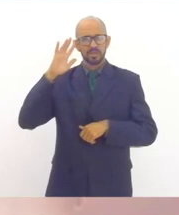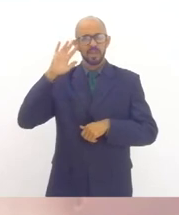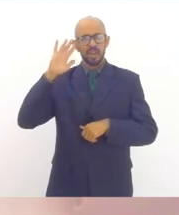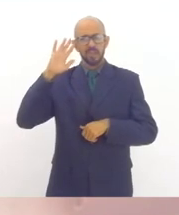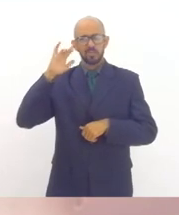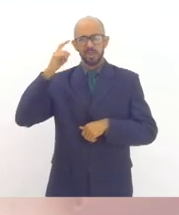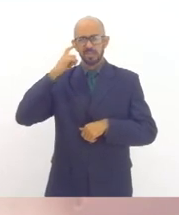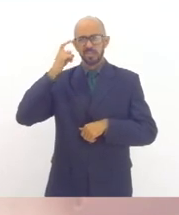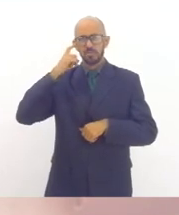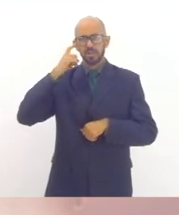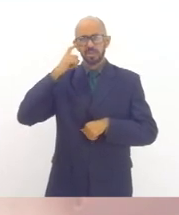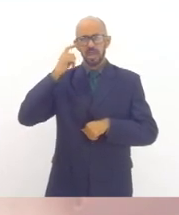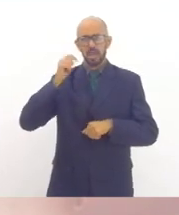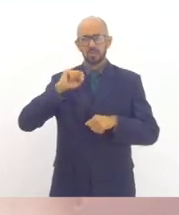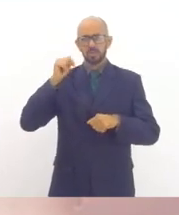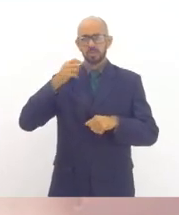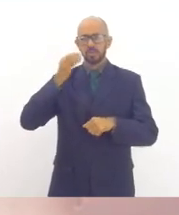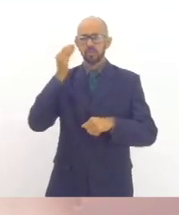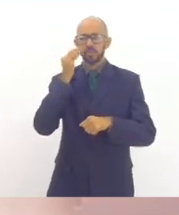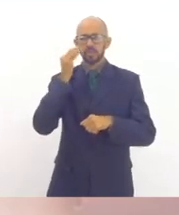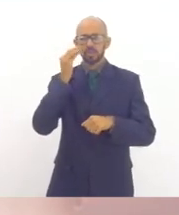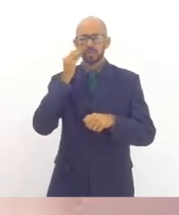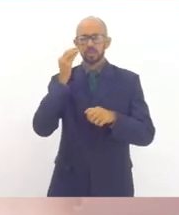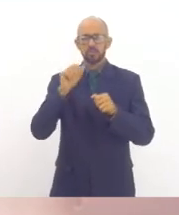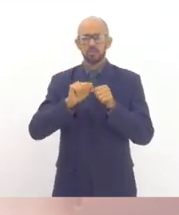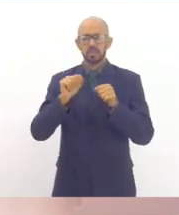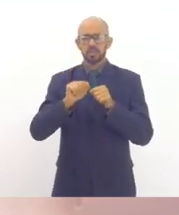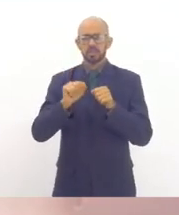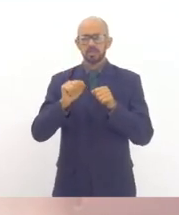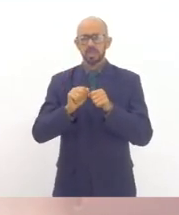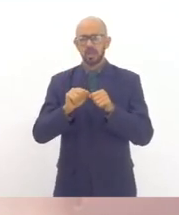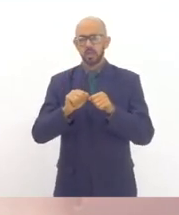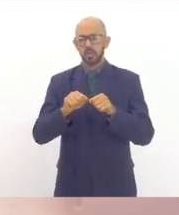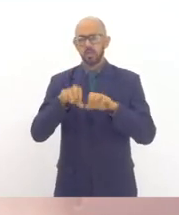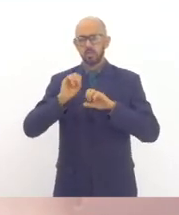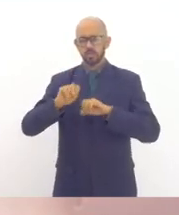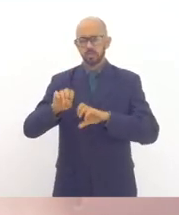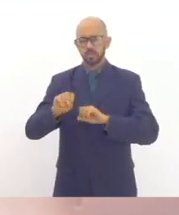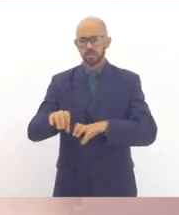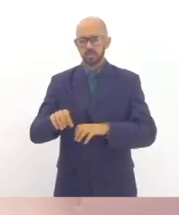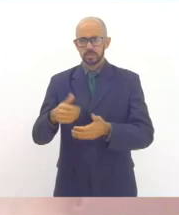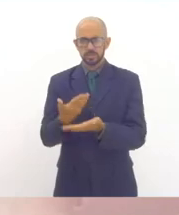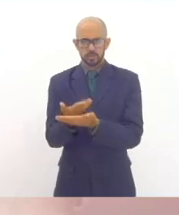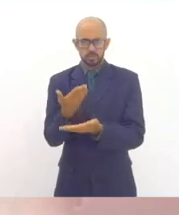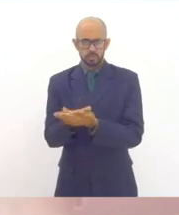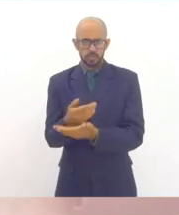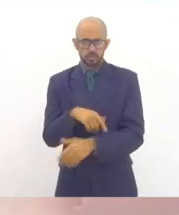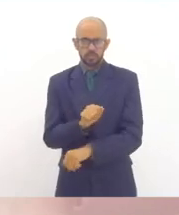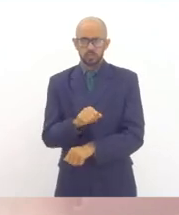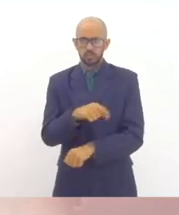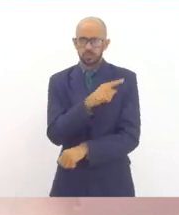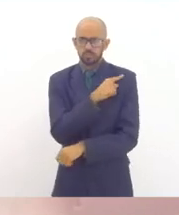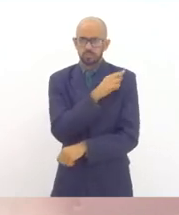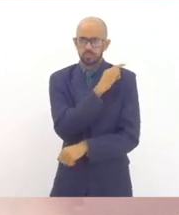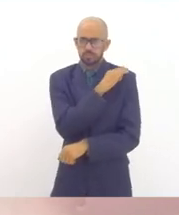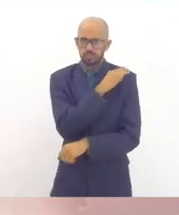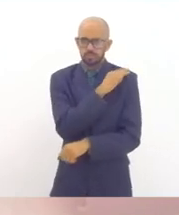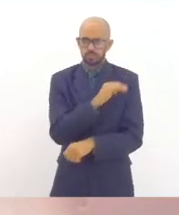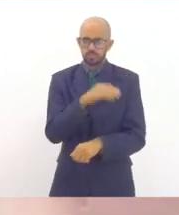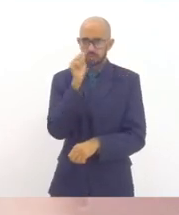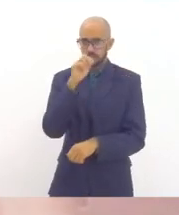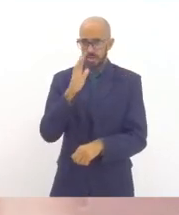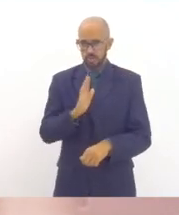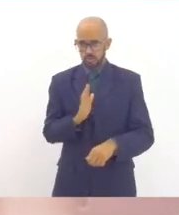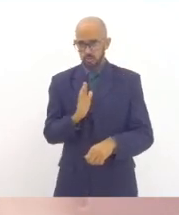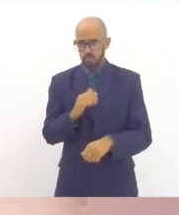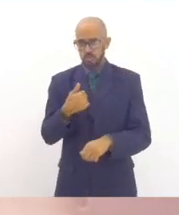sobre o que estão tentando fazer com o ensino médio brasileiro, né? Eu participo, estou na